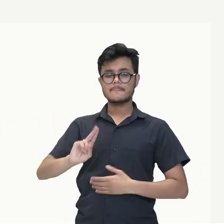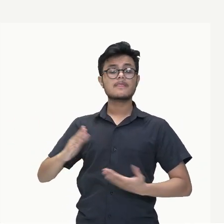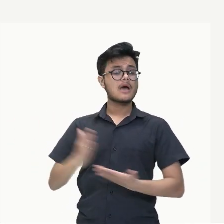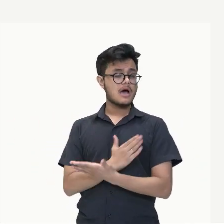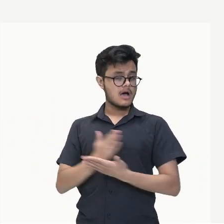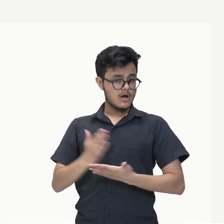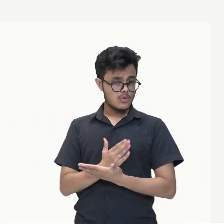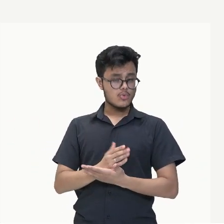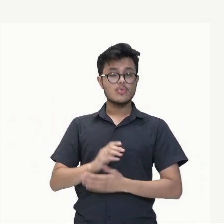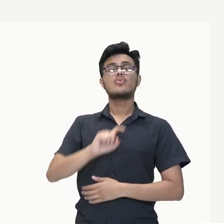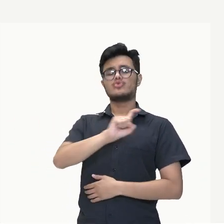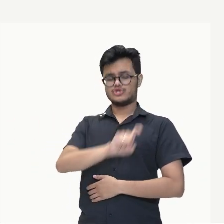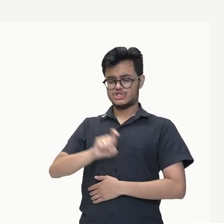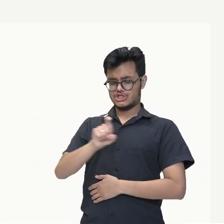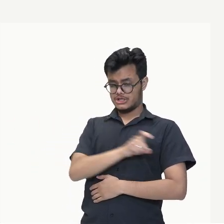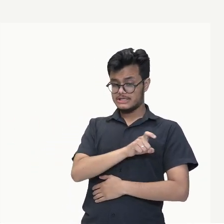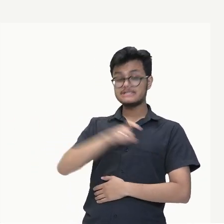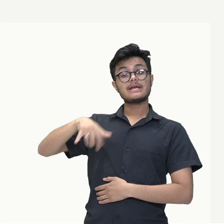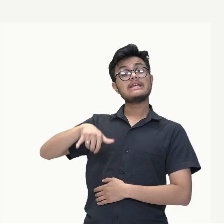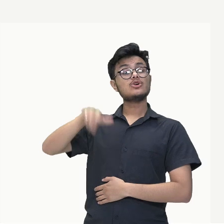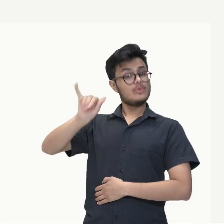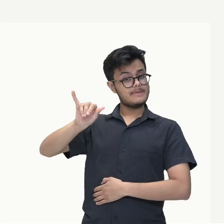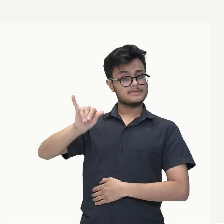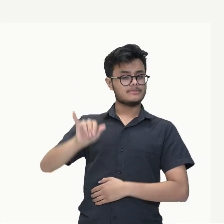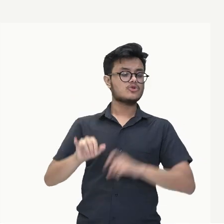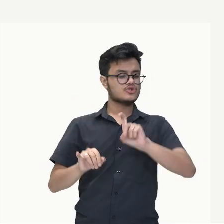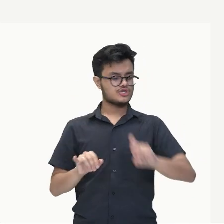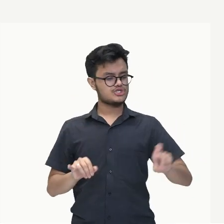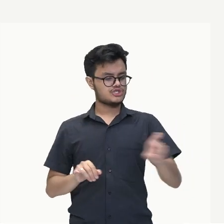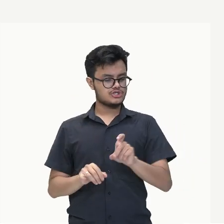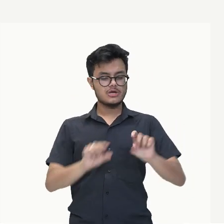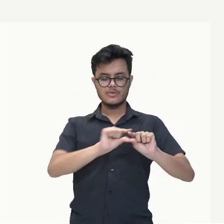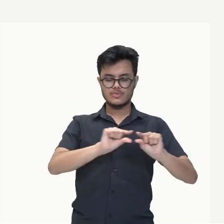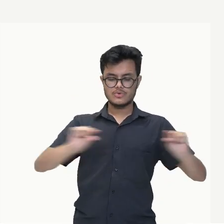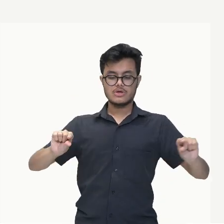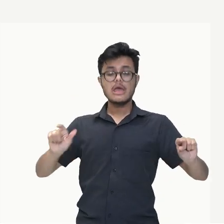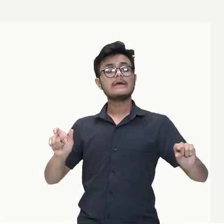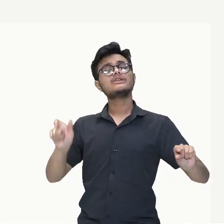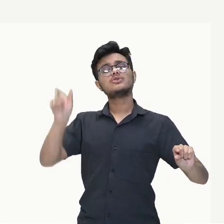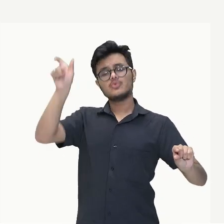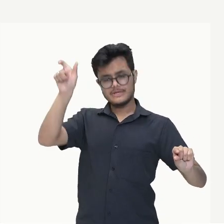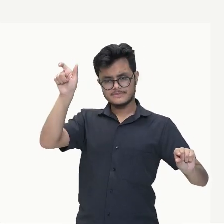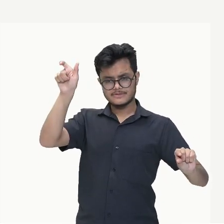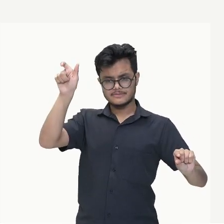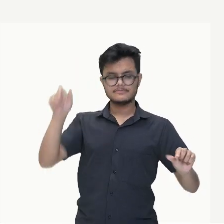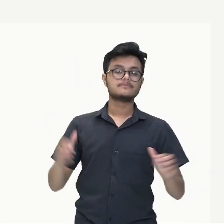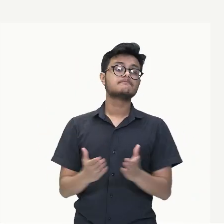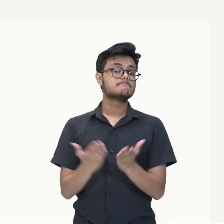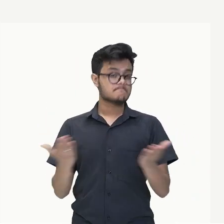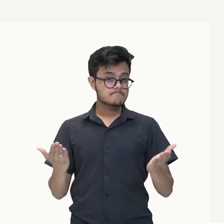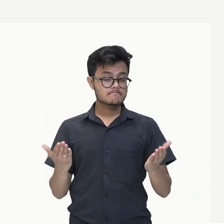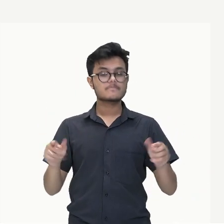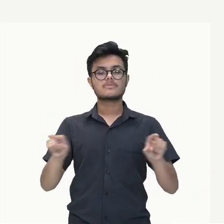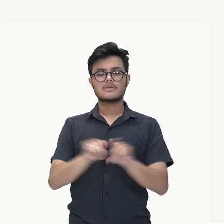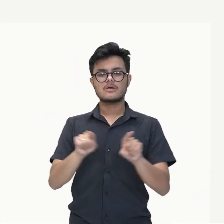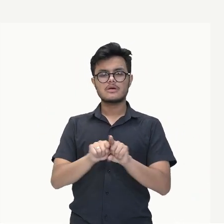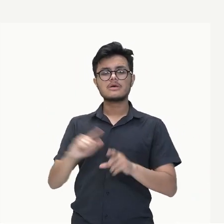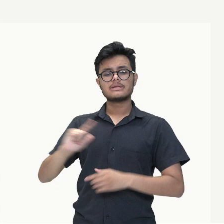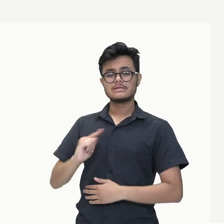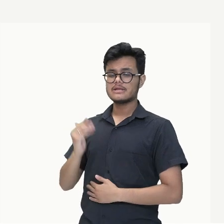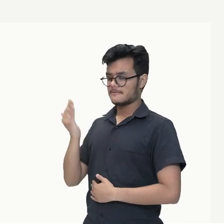coordenadas x e y, que pertencem à função. Então, aqui nós temos um